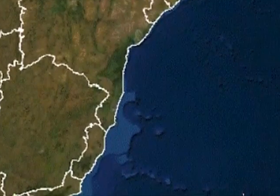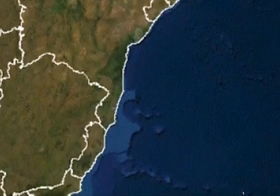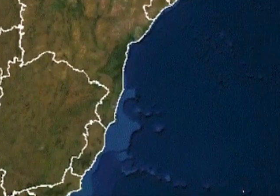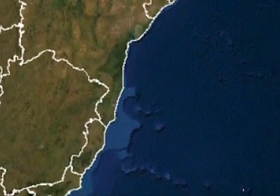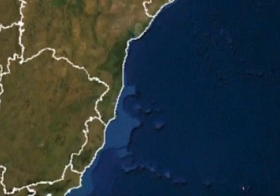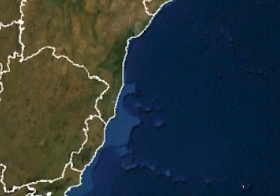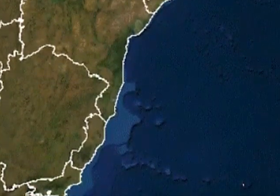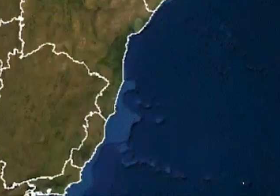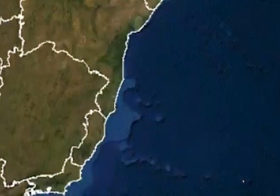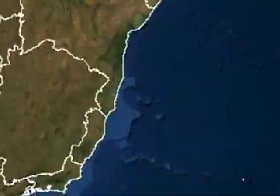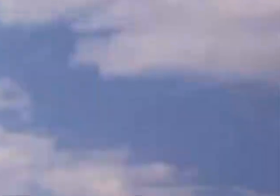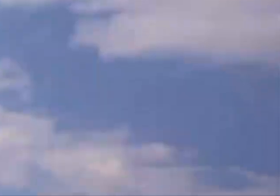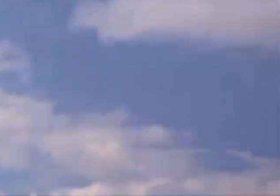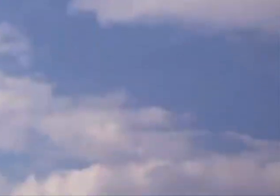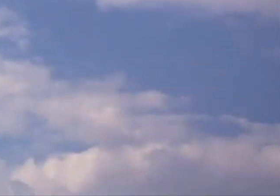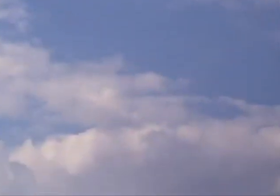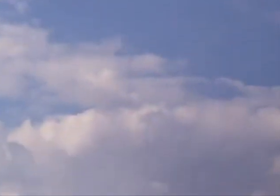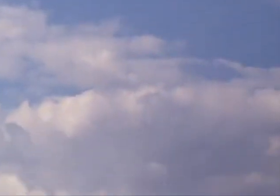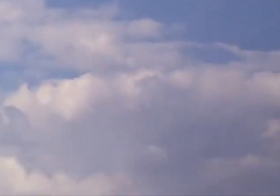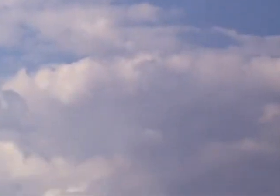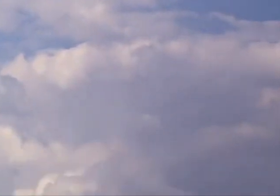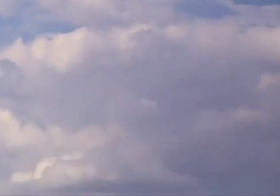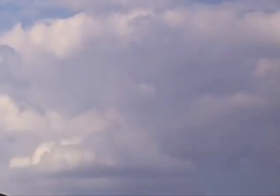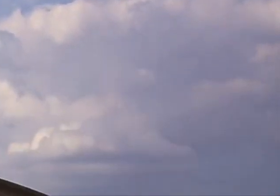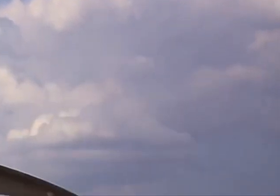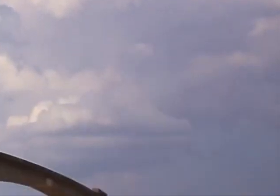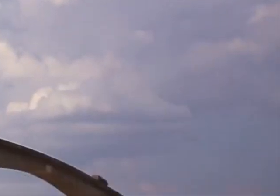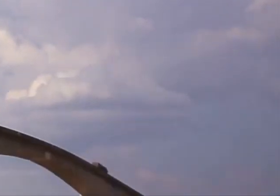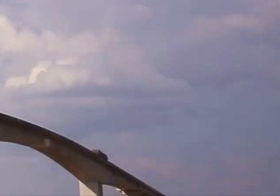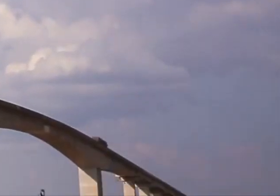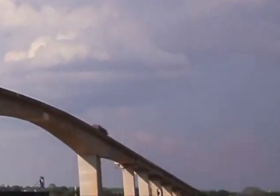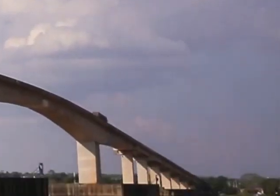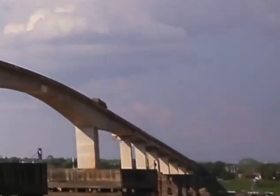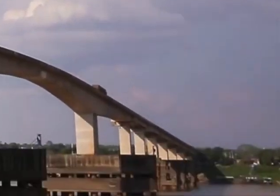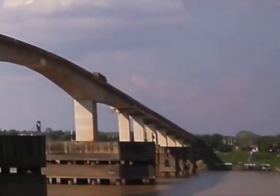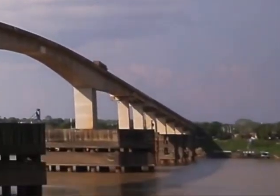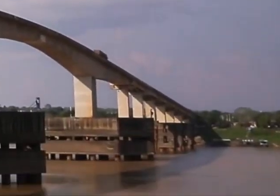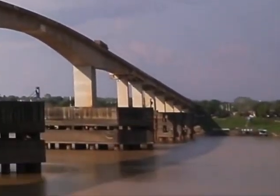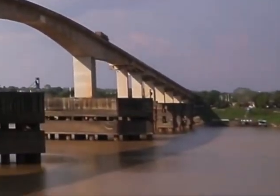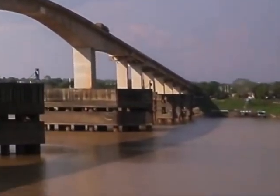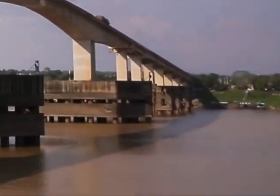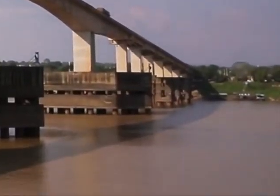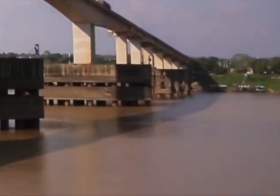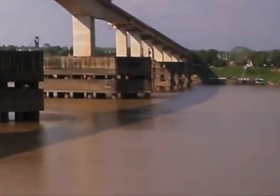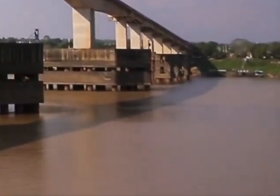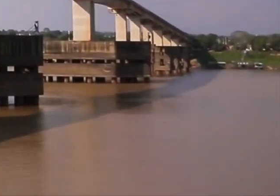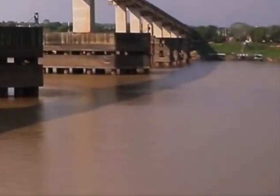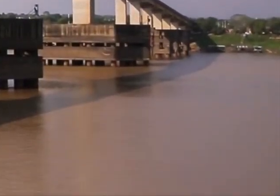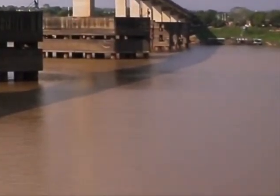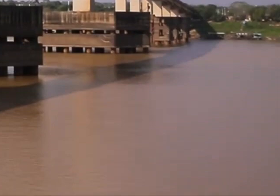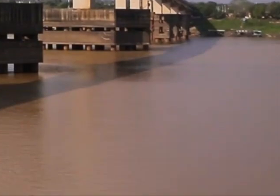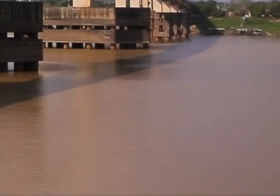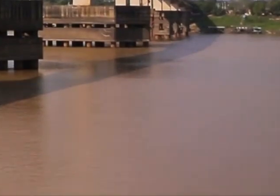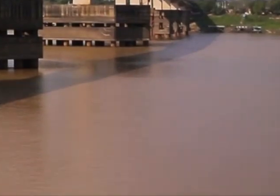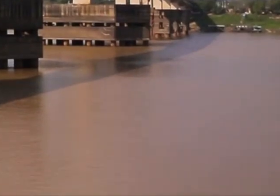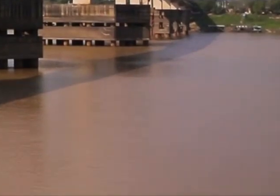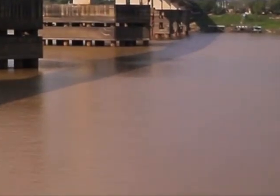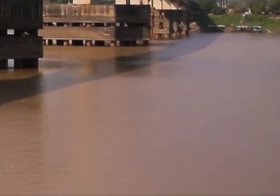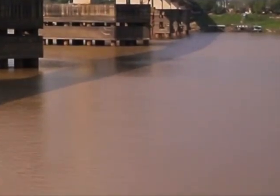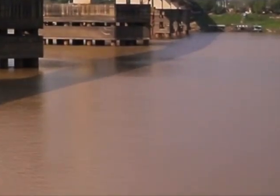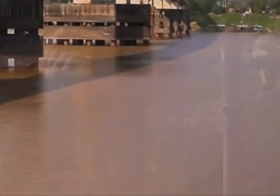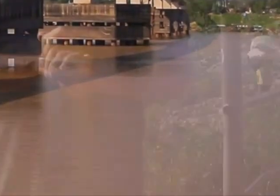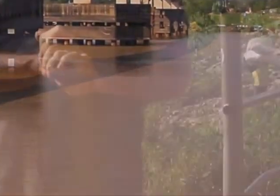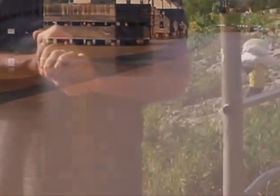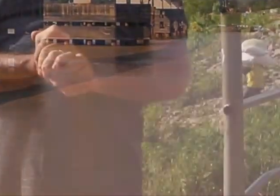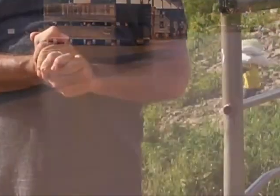afluente. E quando nós falamos de afluente, o rio Madeira é um afluente da margem direita do rio